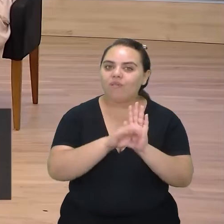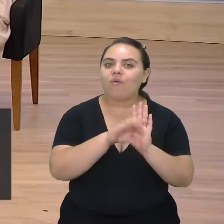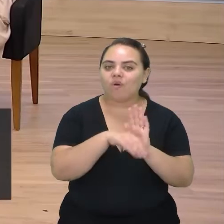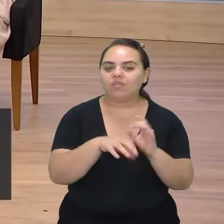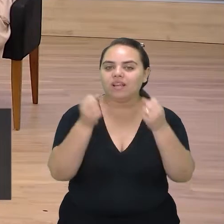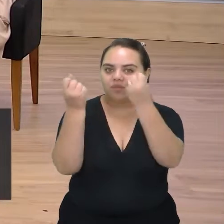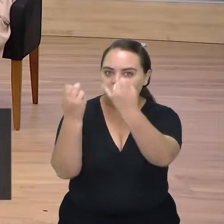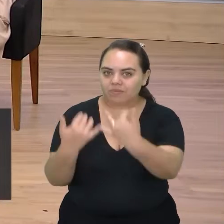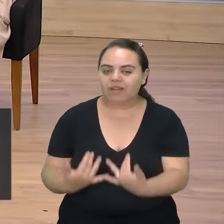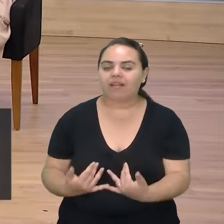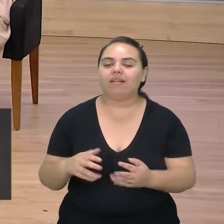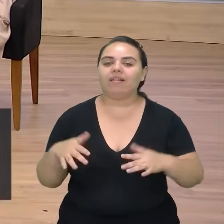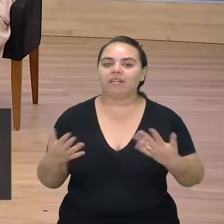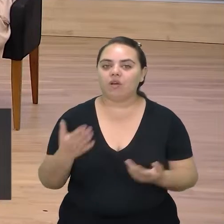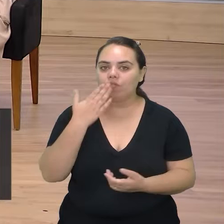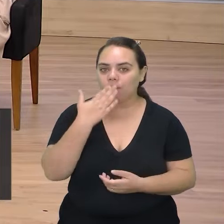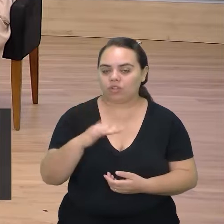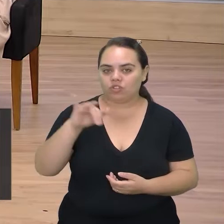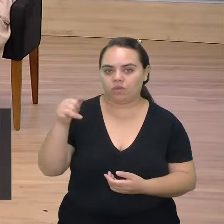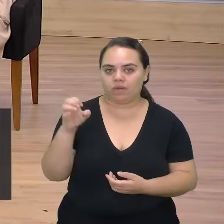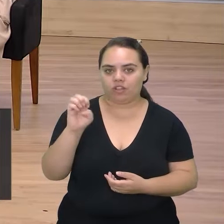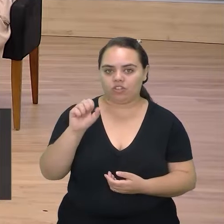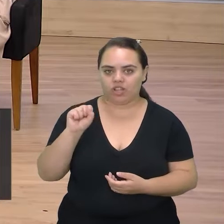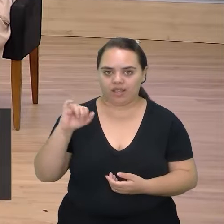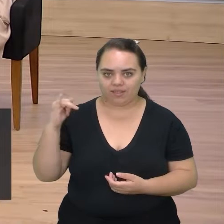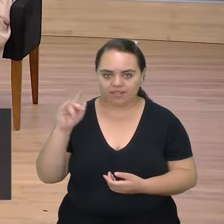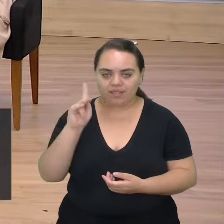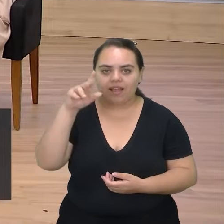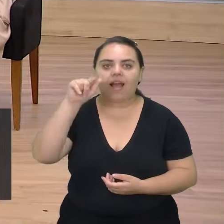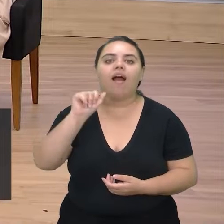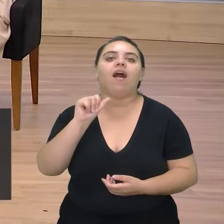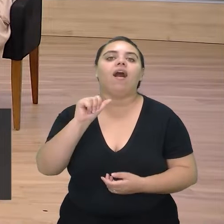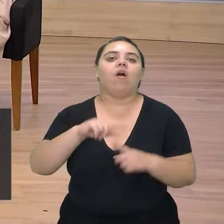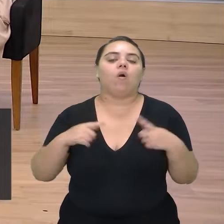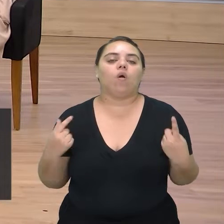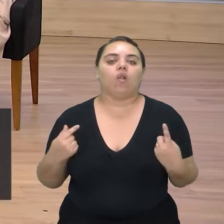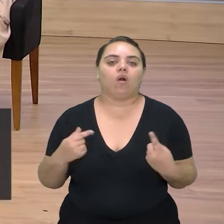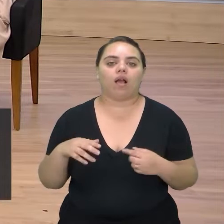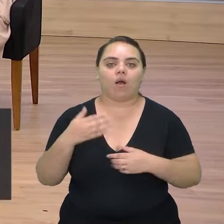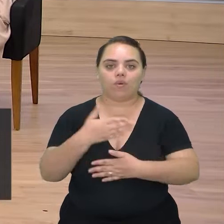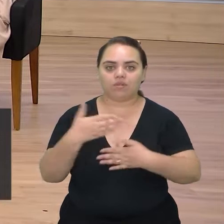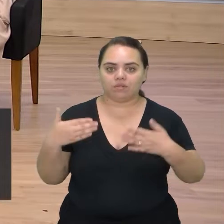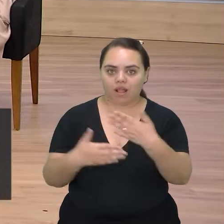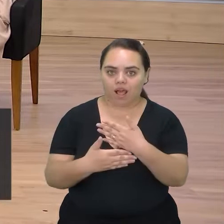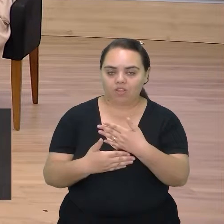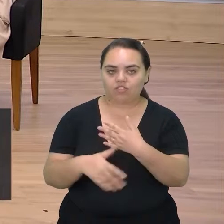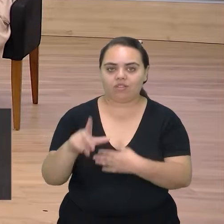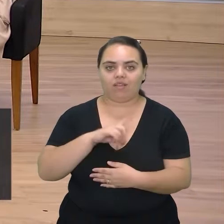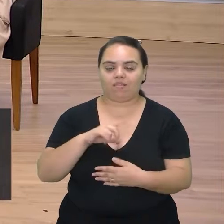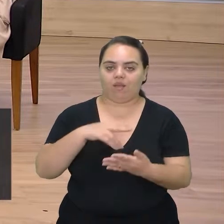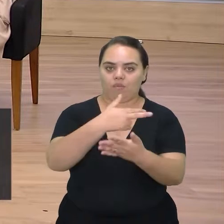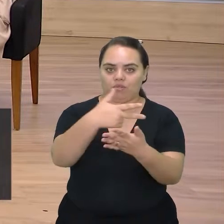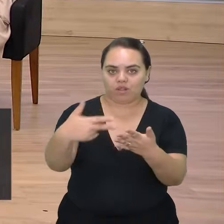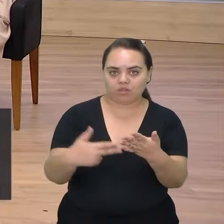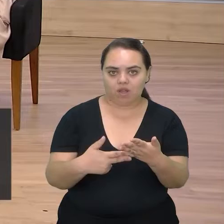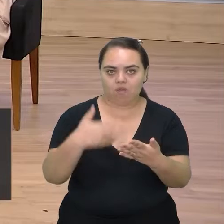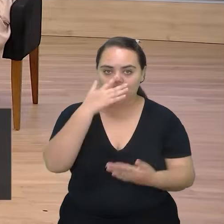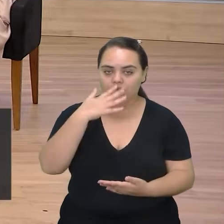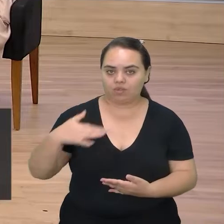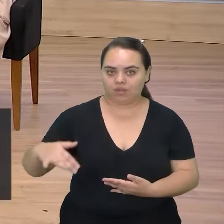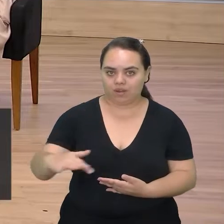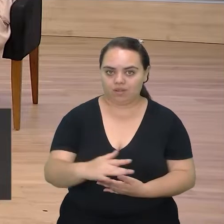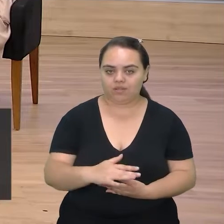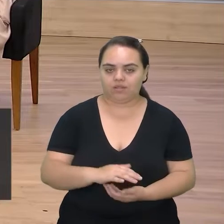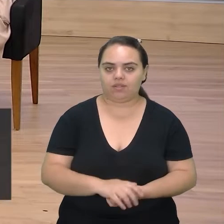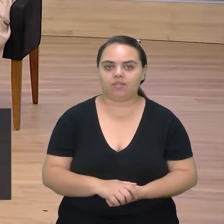Olha, eu vou pedir para a Jéssica colocar, por gentileza, esse slide que tem uma ilustração das crianças. Eu